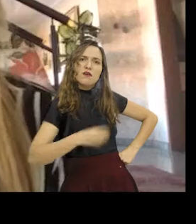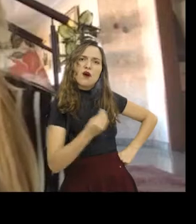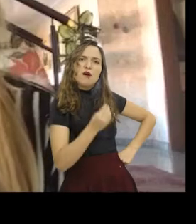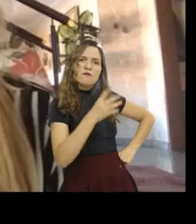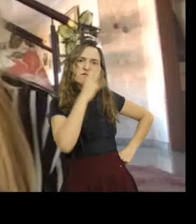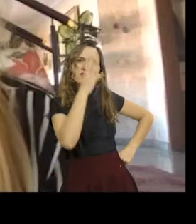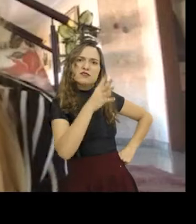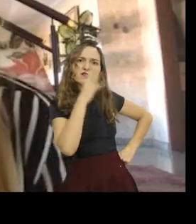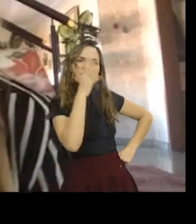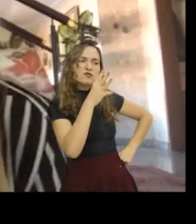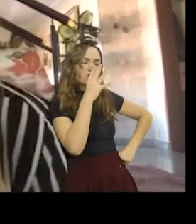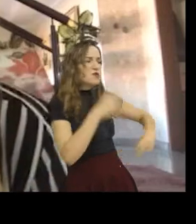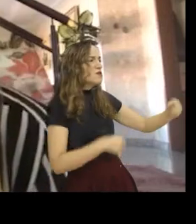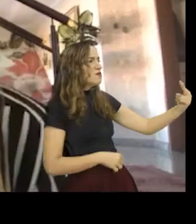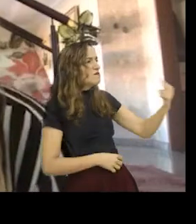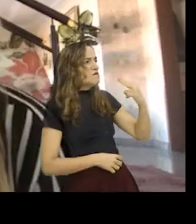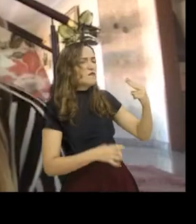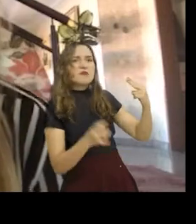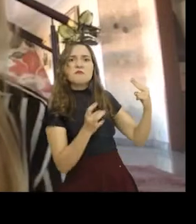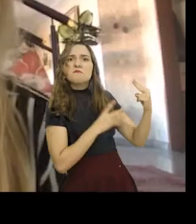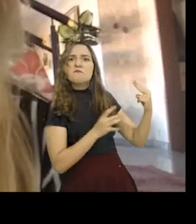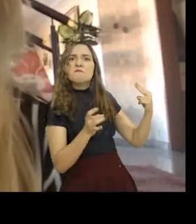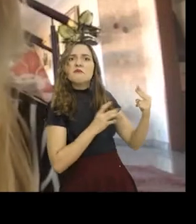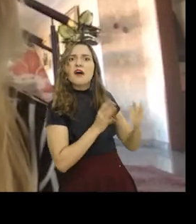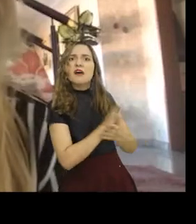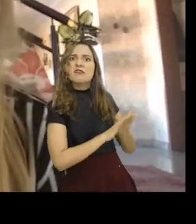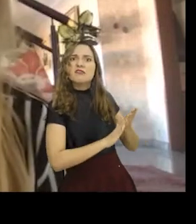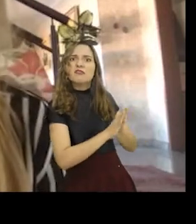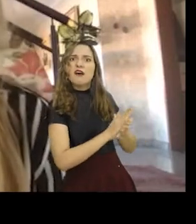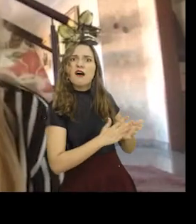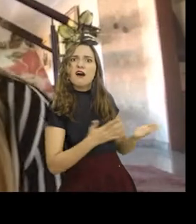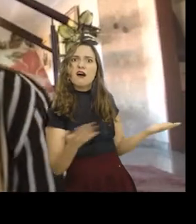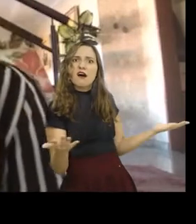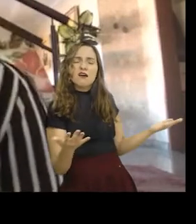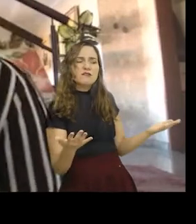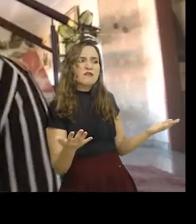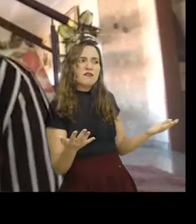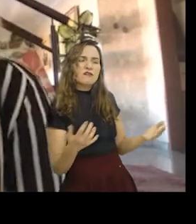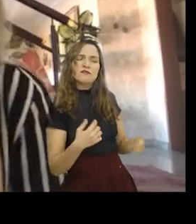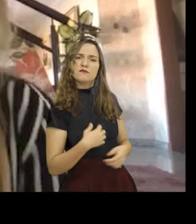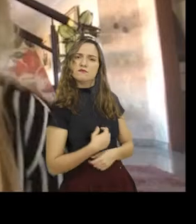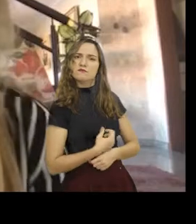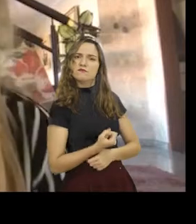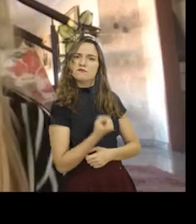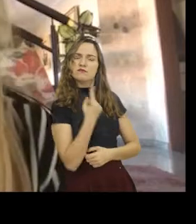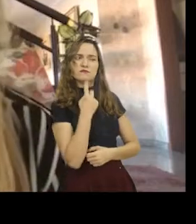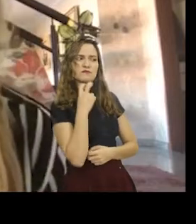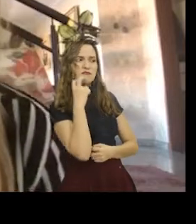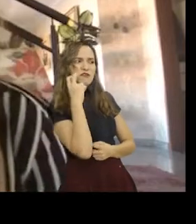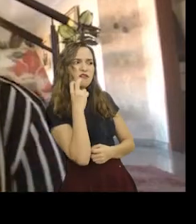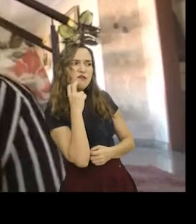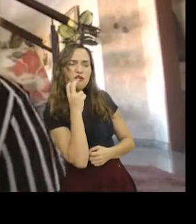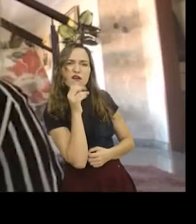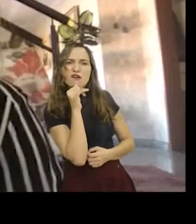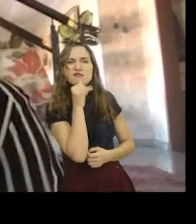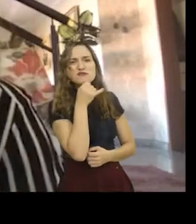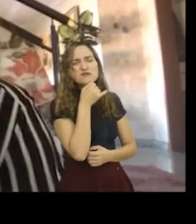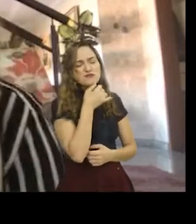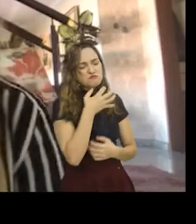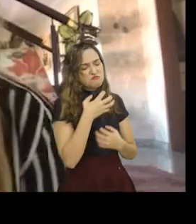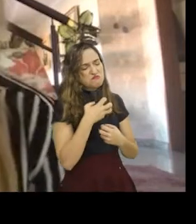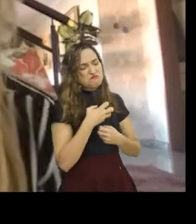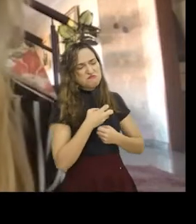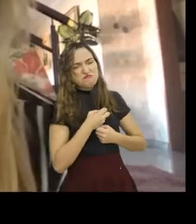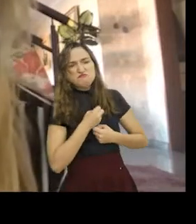cara dele, só que sem o medo dele. Ficou mesmo envergonhado, triste,